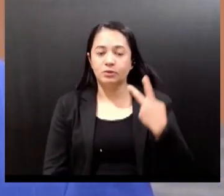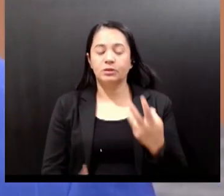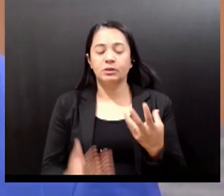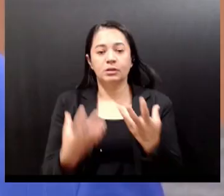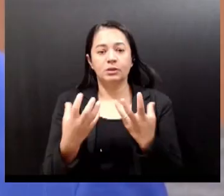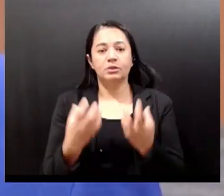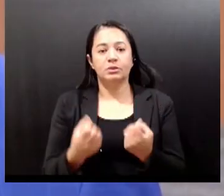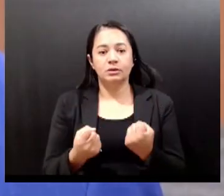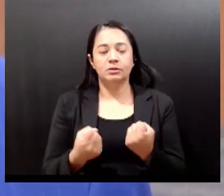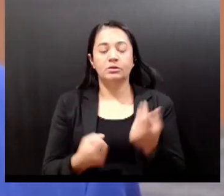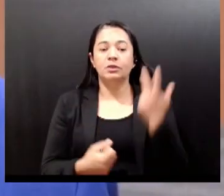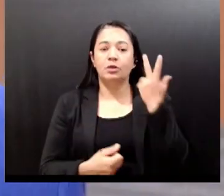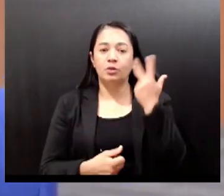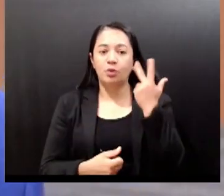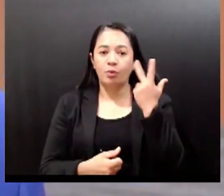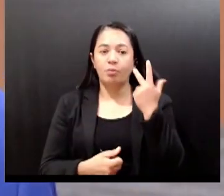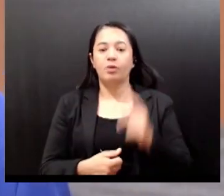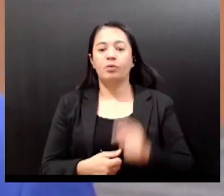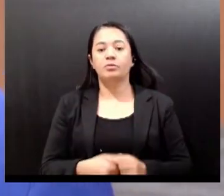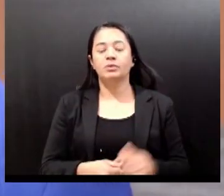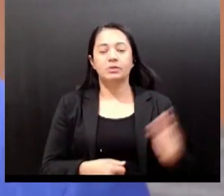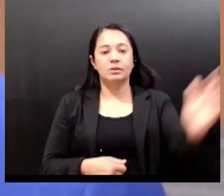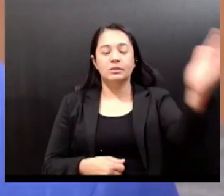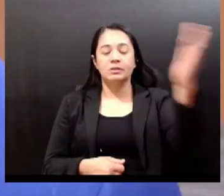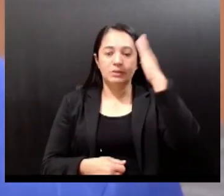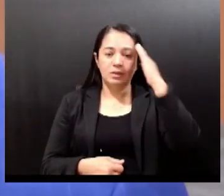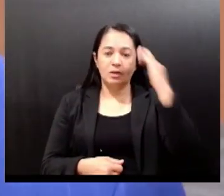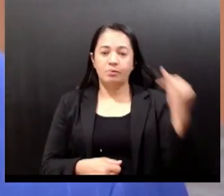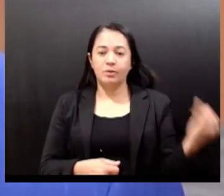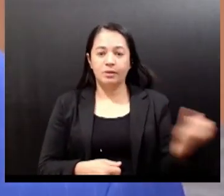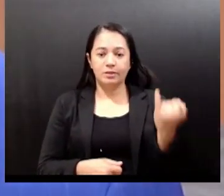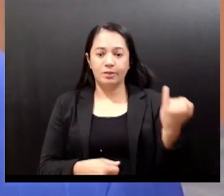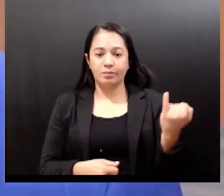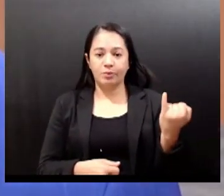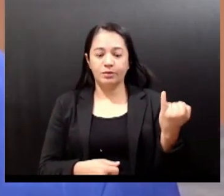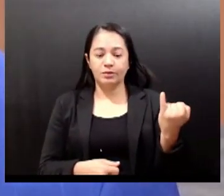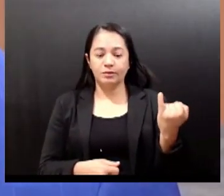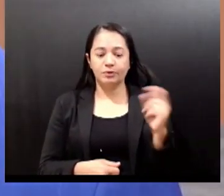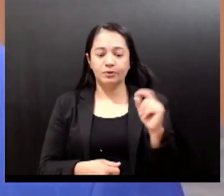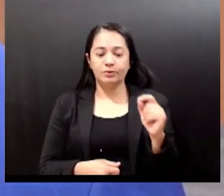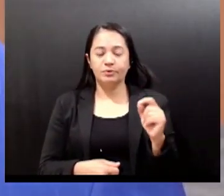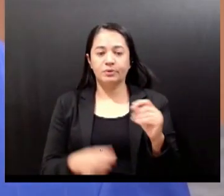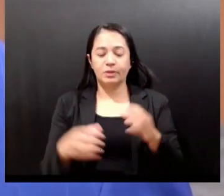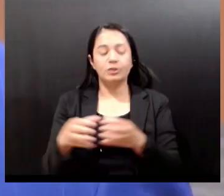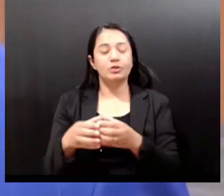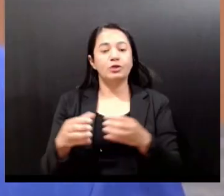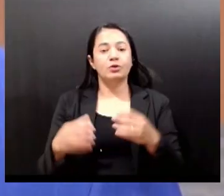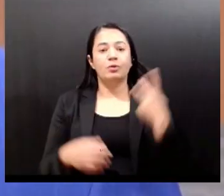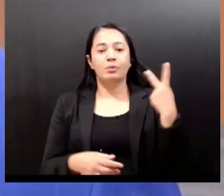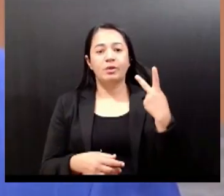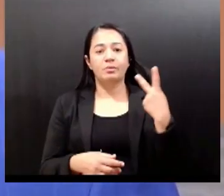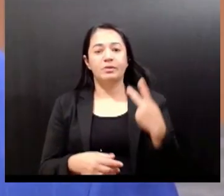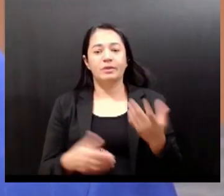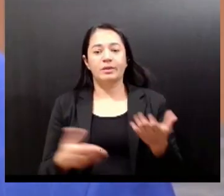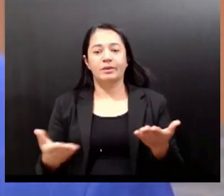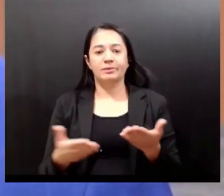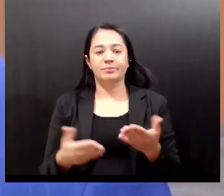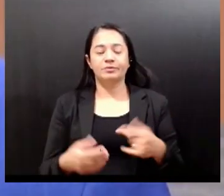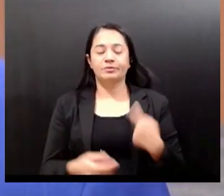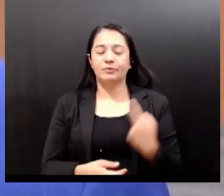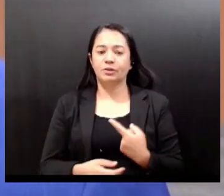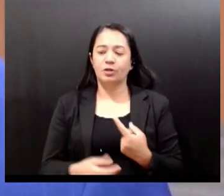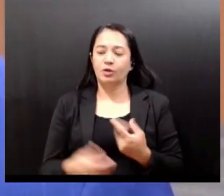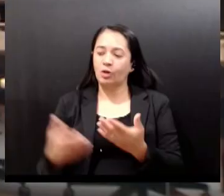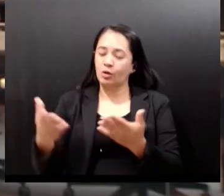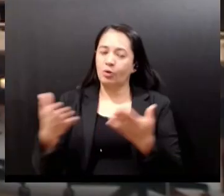naturalidade e sabe da importância de ter essa frente parlamentar aqui em Campinas. E vamos convidar muitas